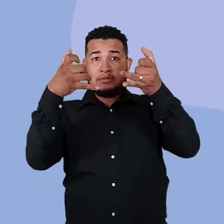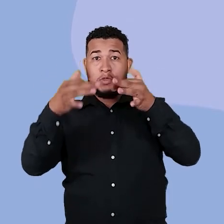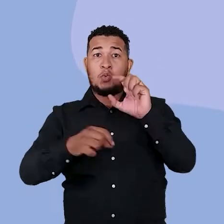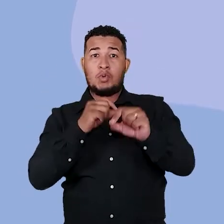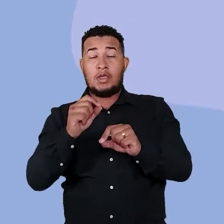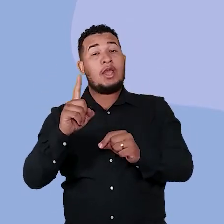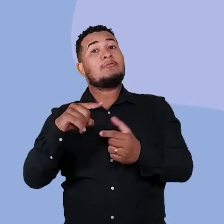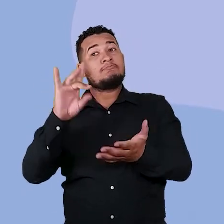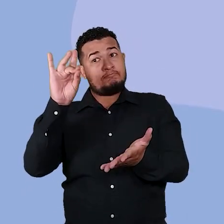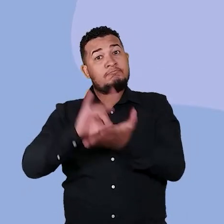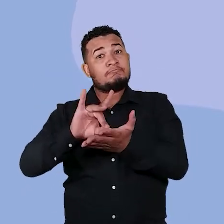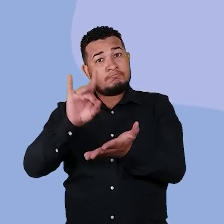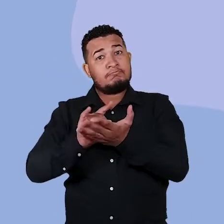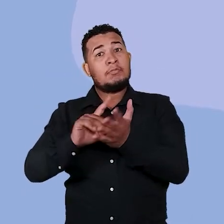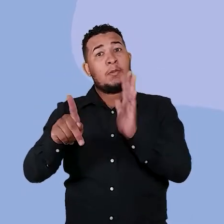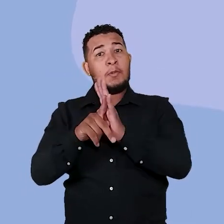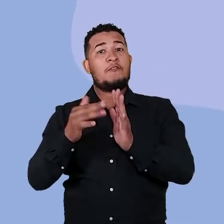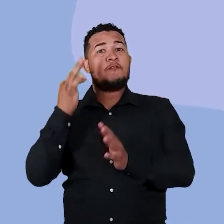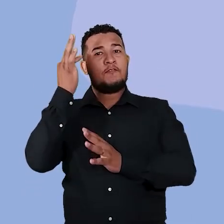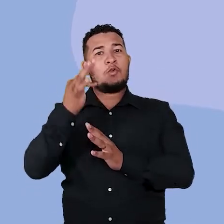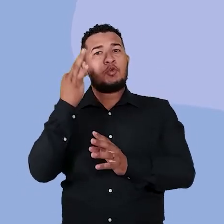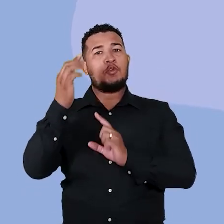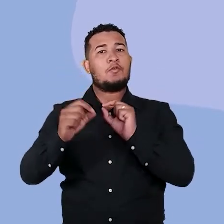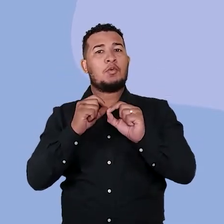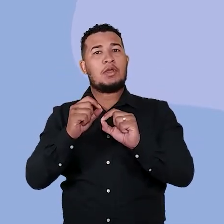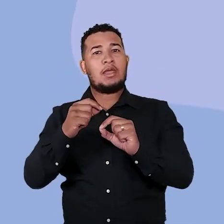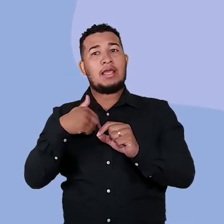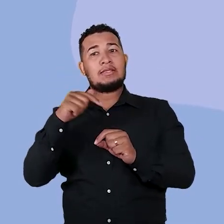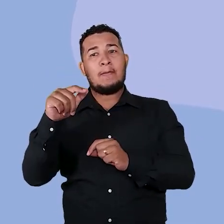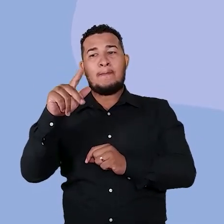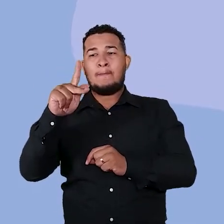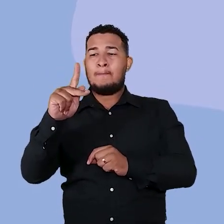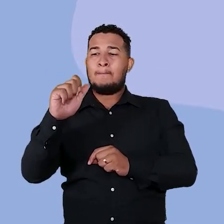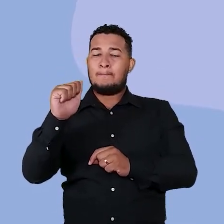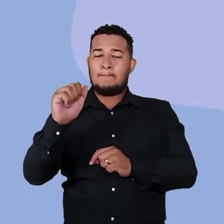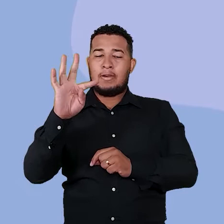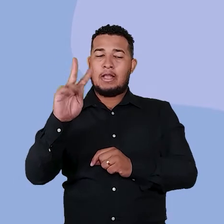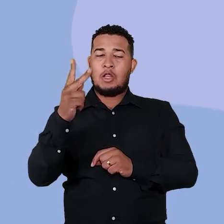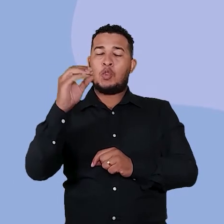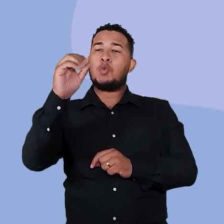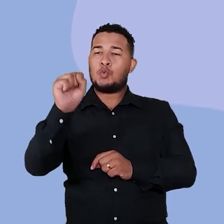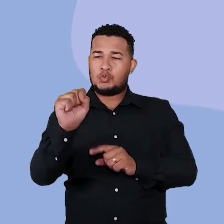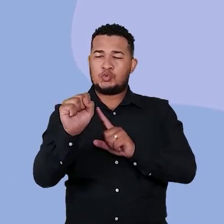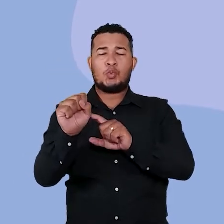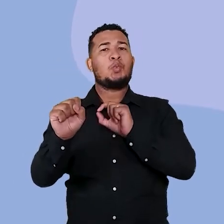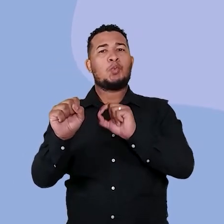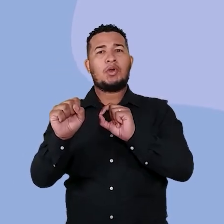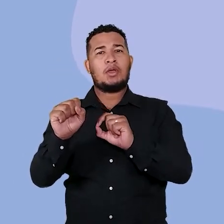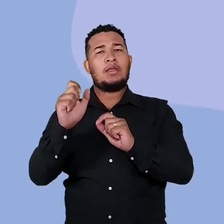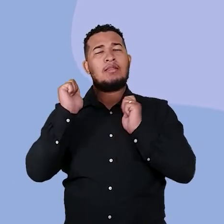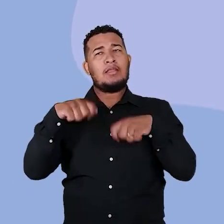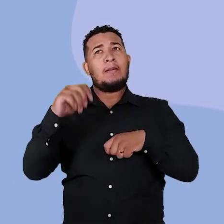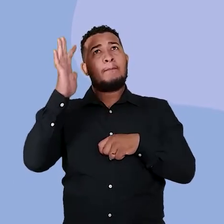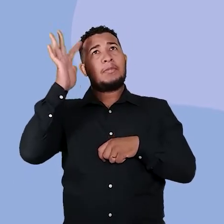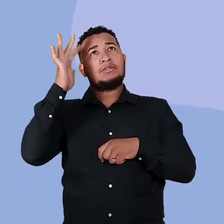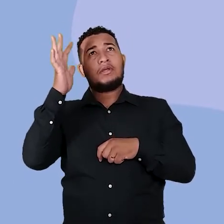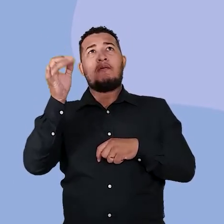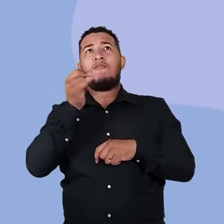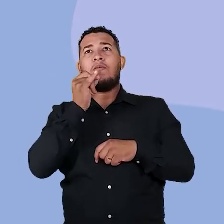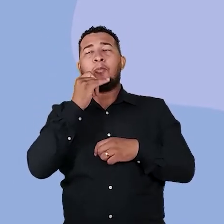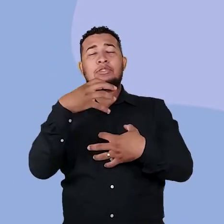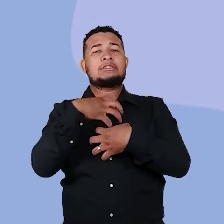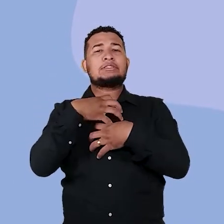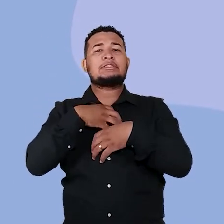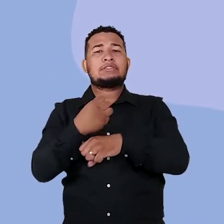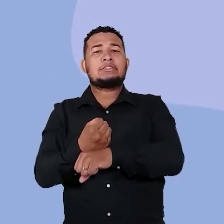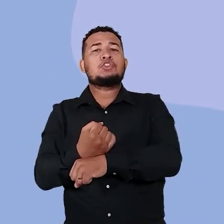é verdadeiramente de um filósofo esse pathos. Pathos é uma palavrinha grega que a gente pode pensar